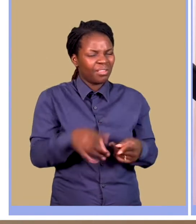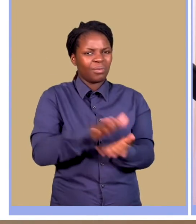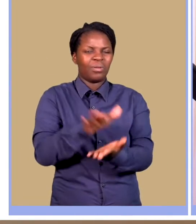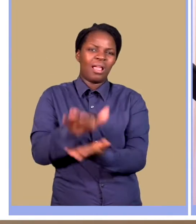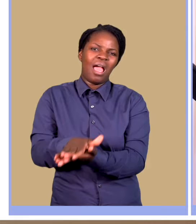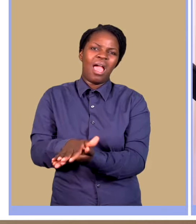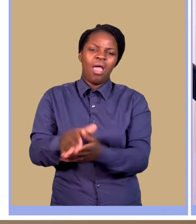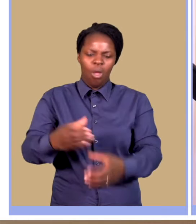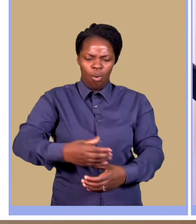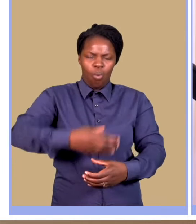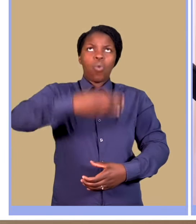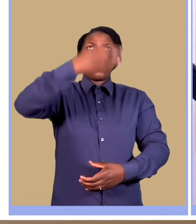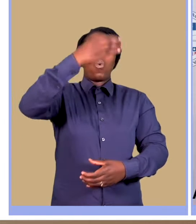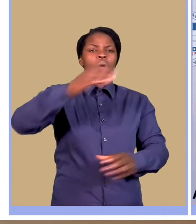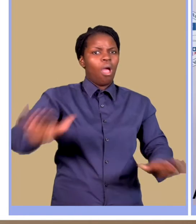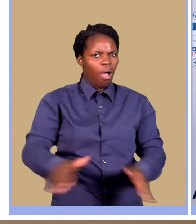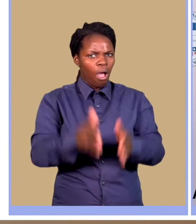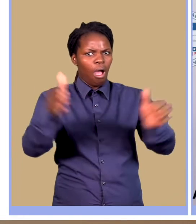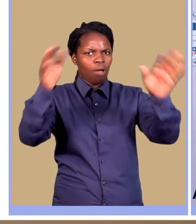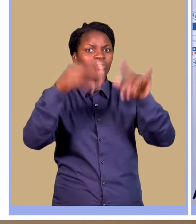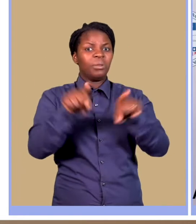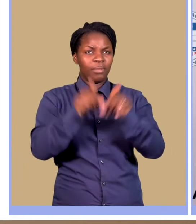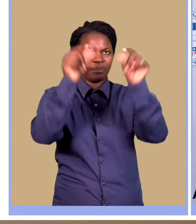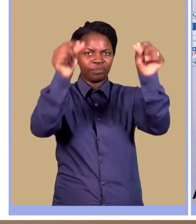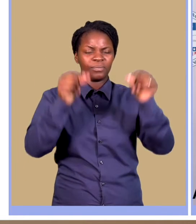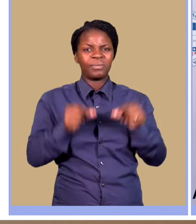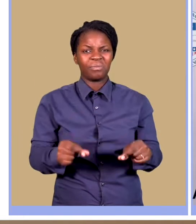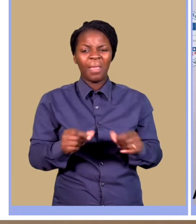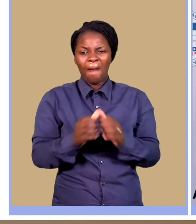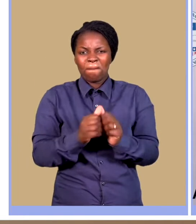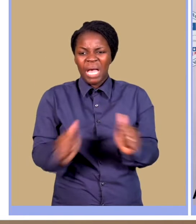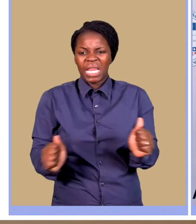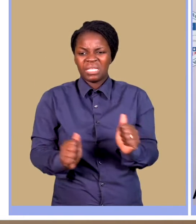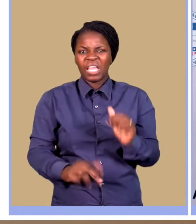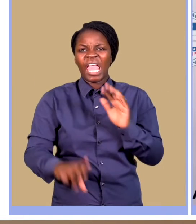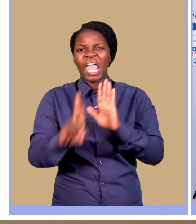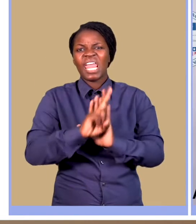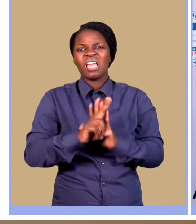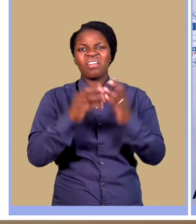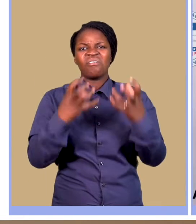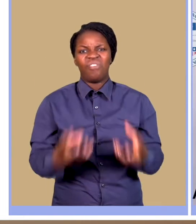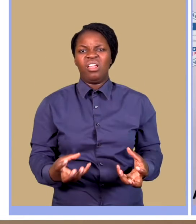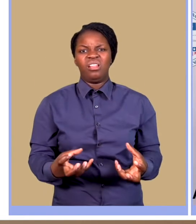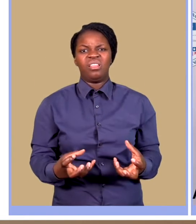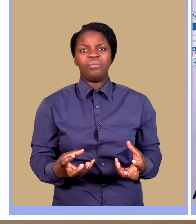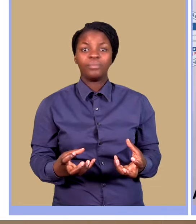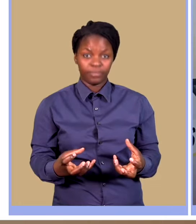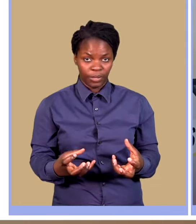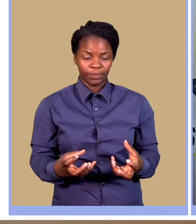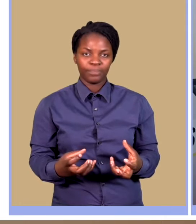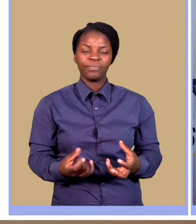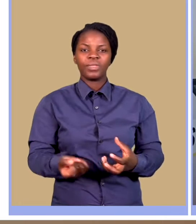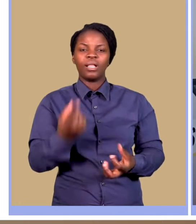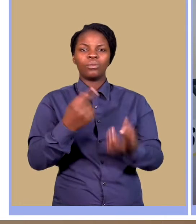há regulamentação por conta disso. Então, vemos que em locais onde não devia-se colocar